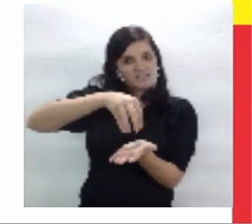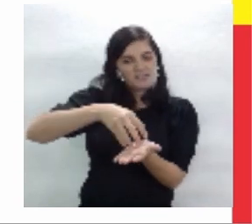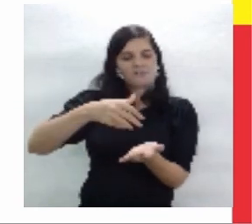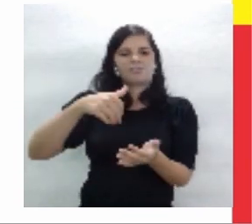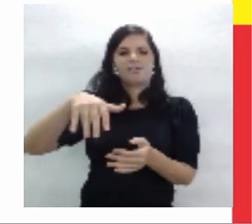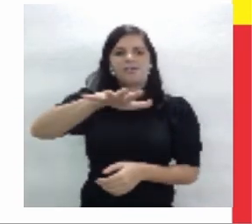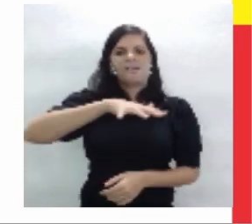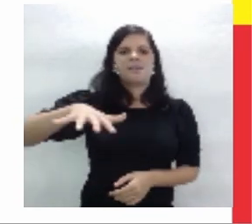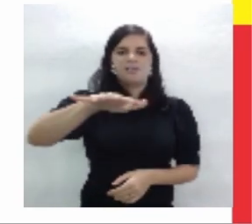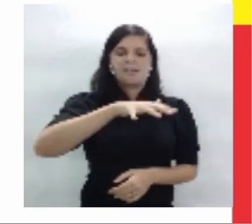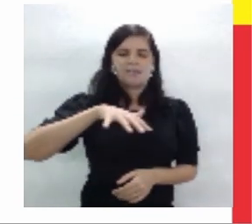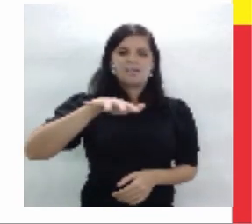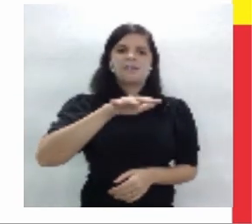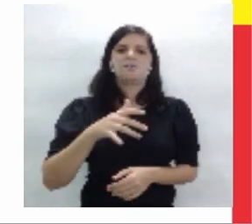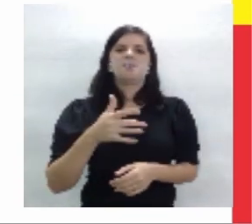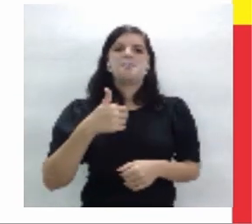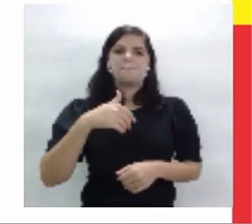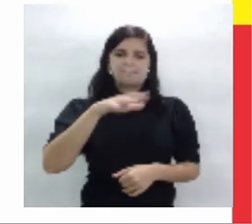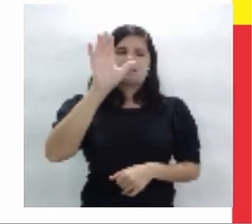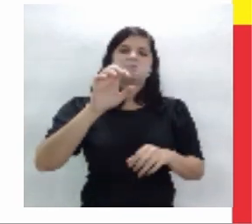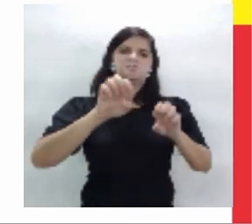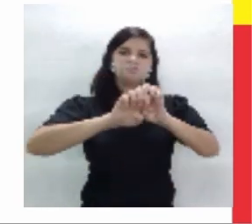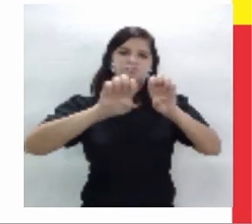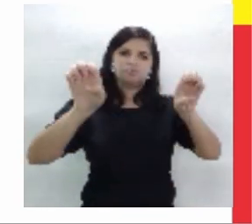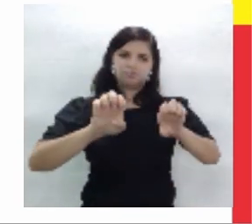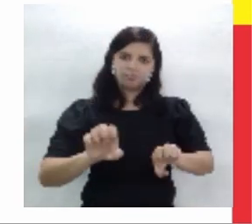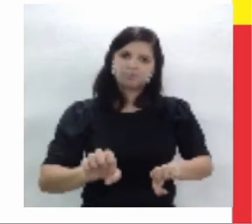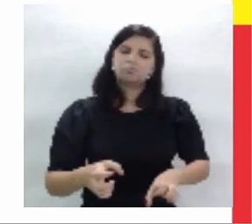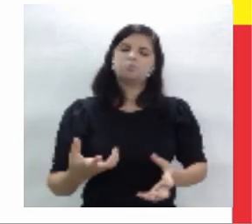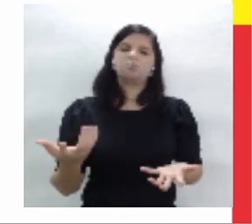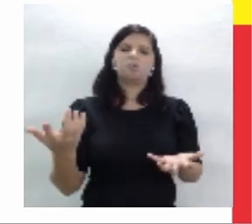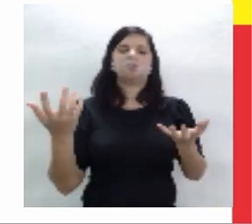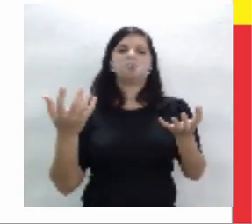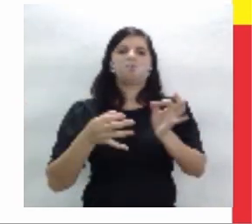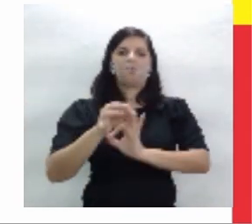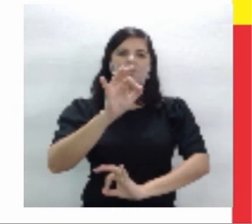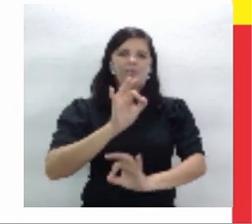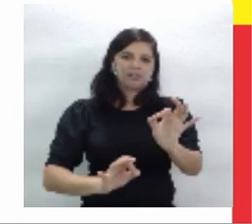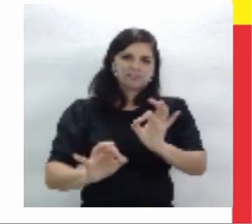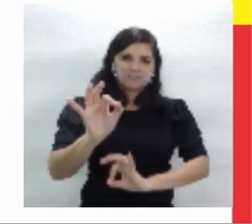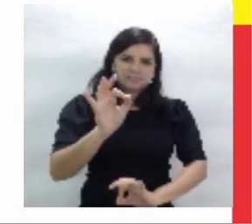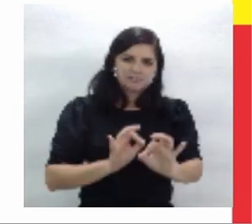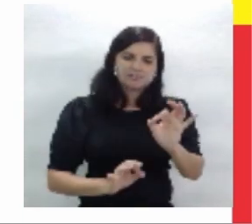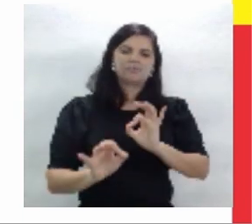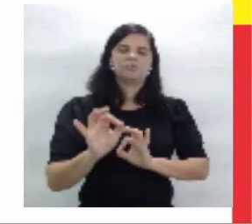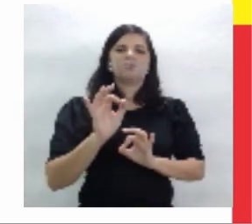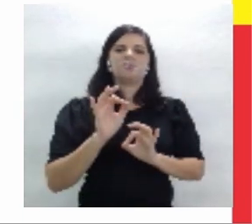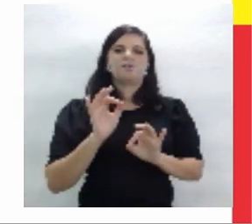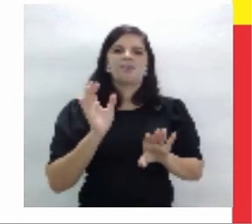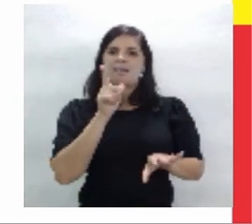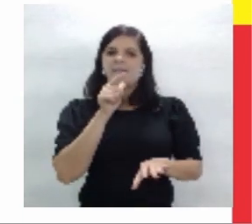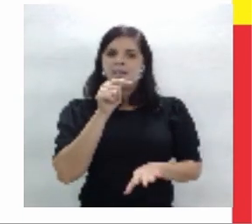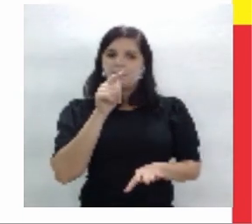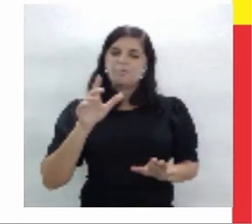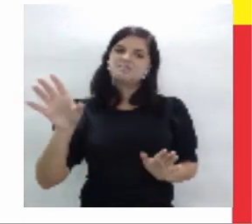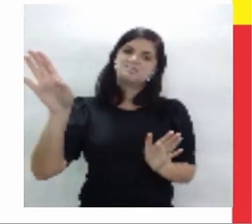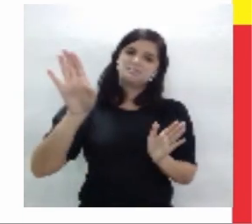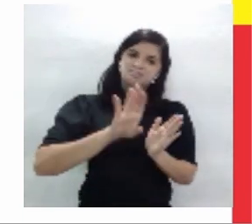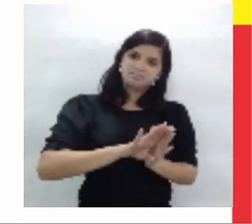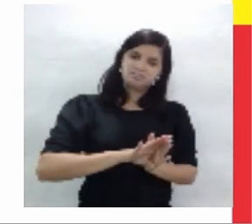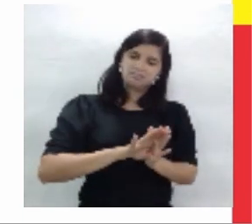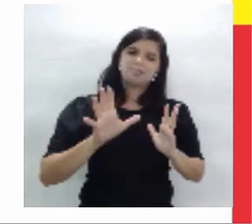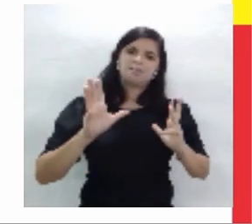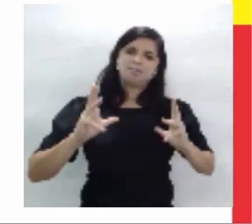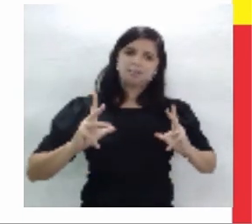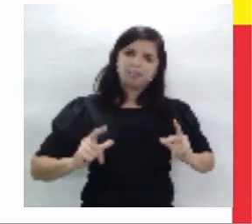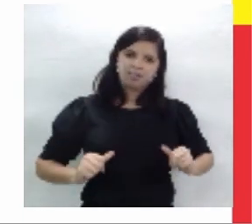são áreas que existe uma maior infraestrutura, né? Tanto na questão da chegada da água encanada